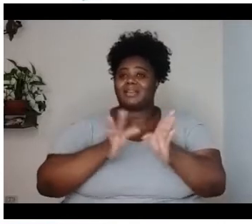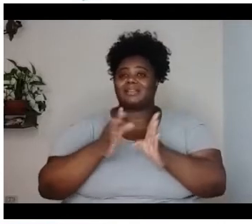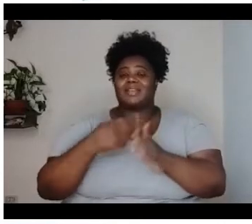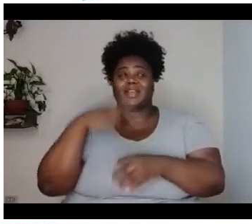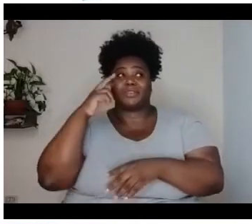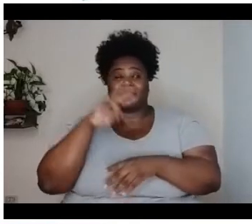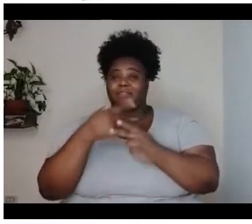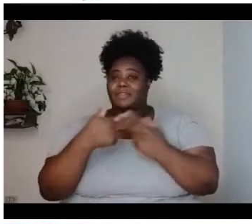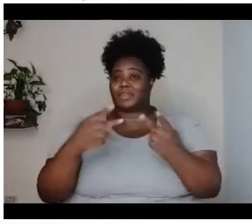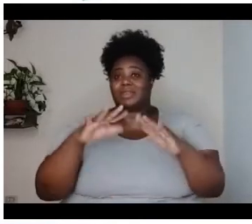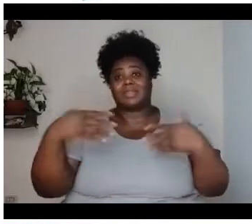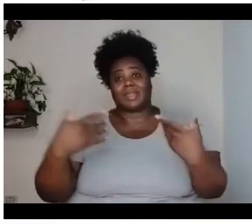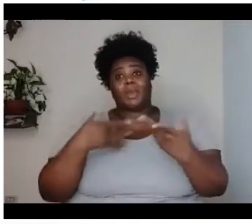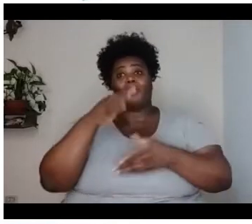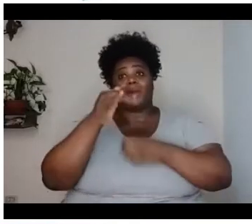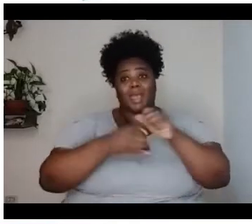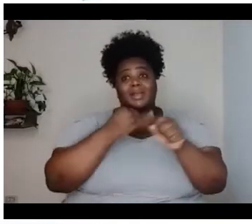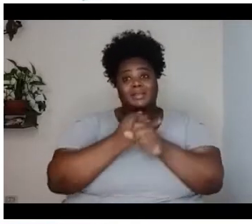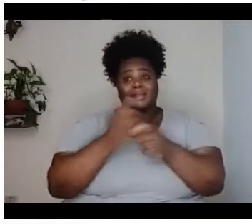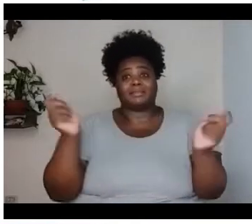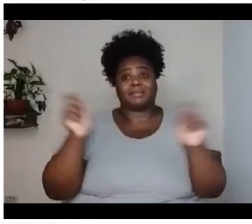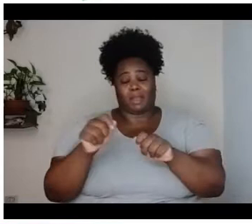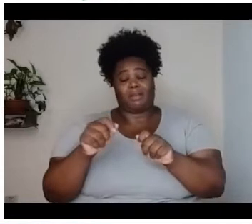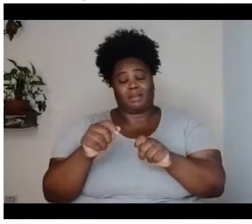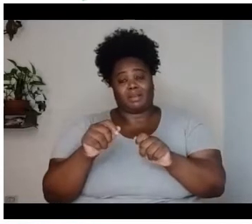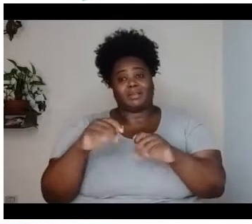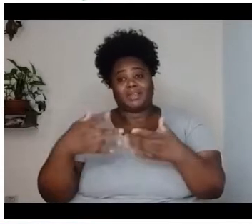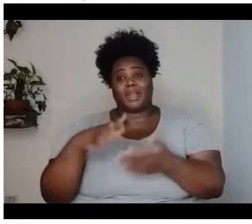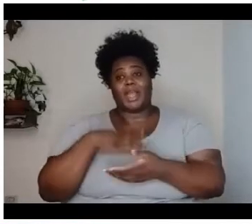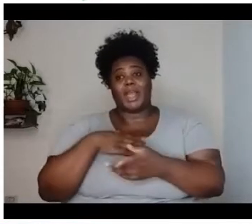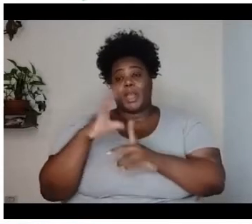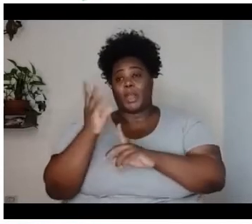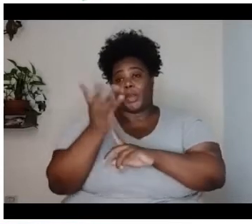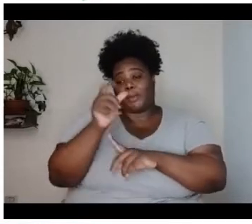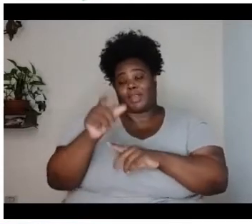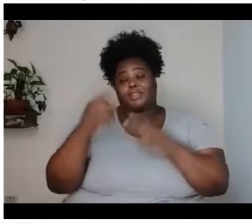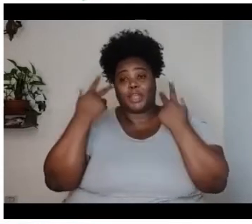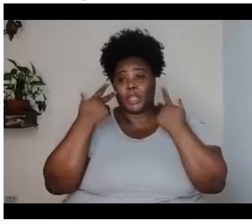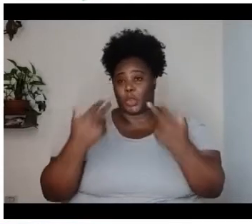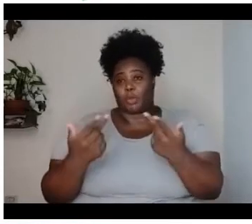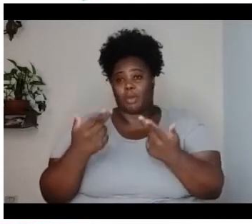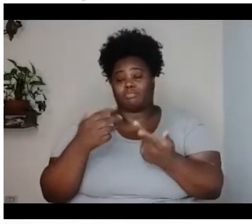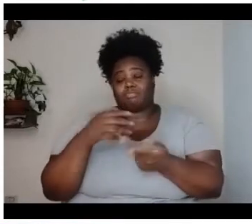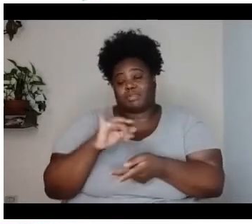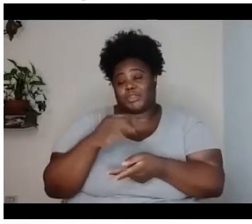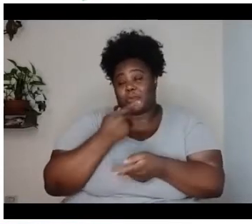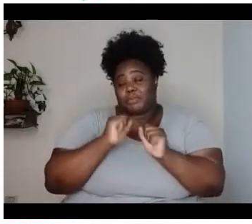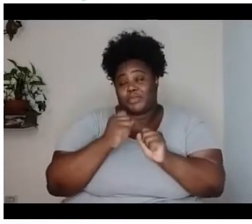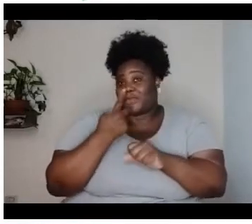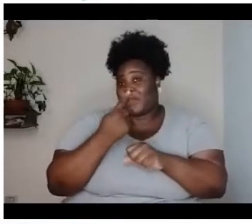Então, a internet foi uma grande possibilidade. É isso, eu sou uma artista ordinária. Se eu pudesse